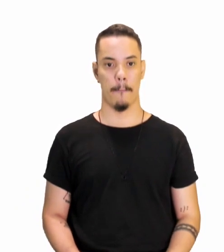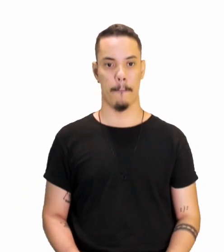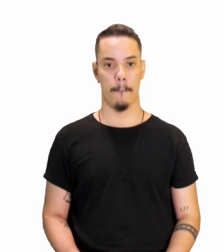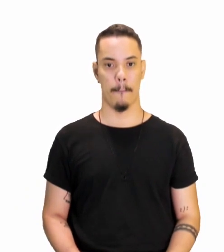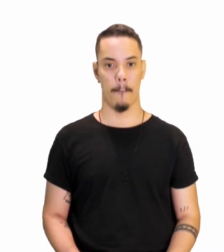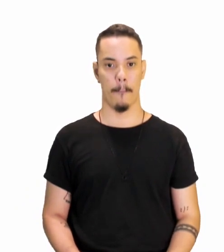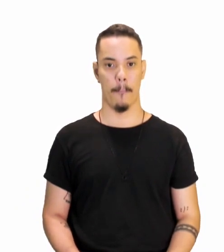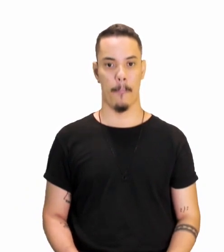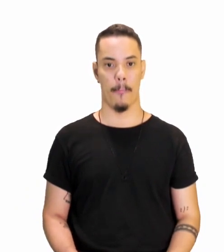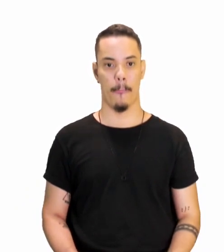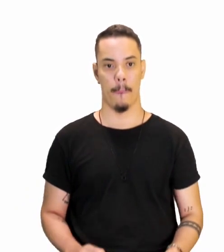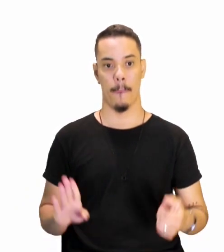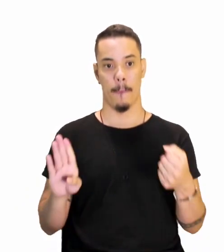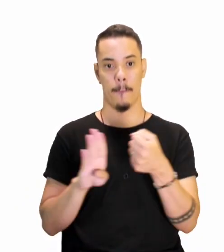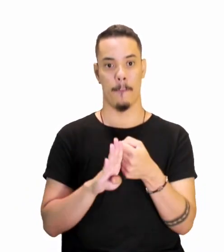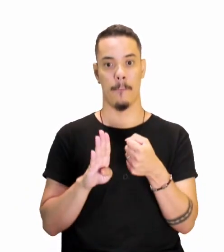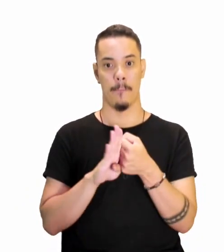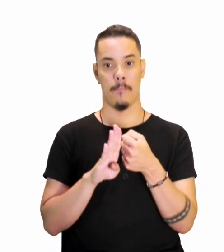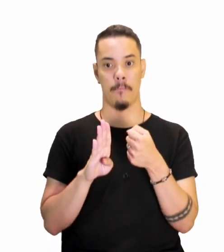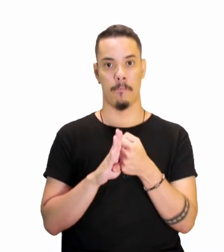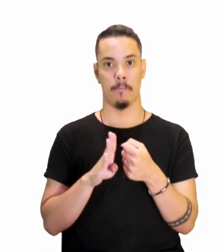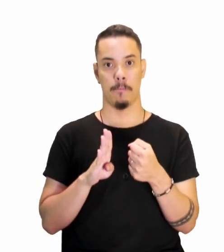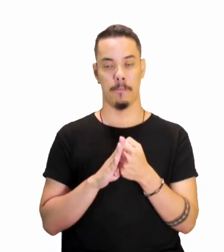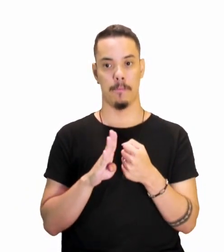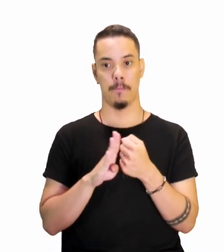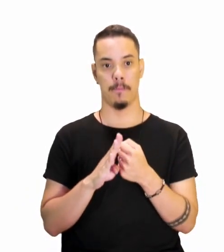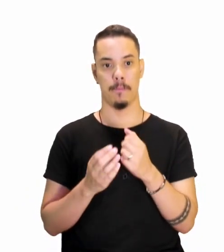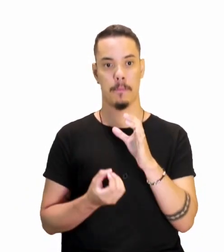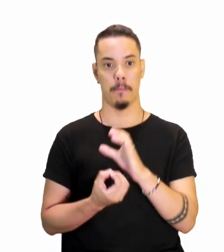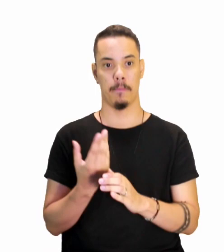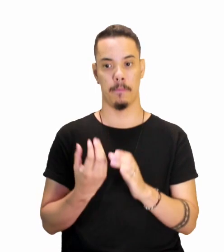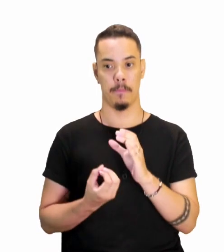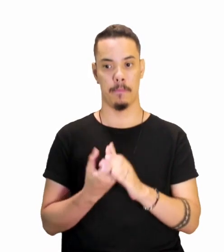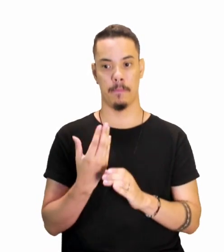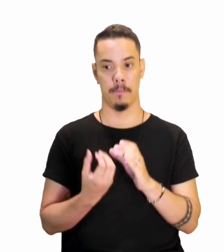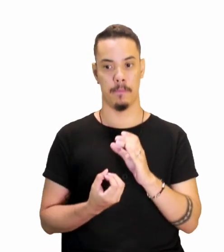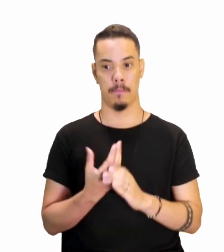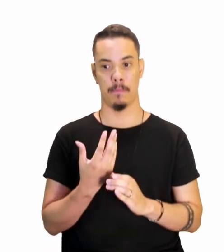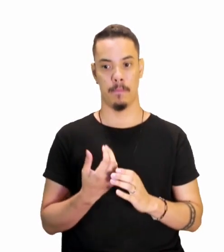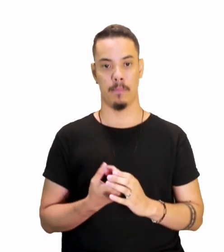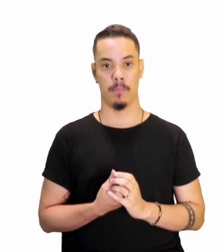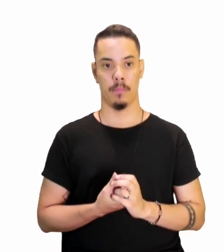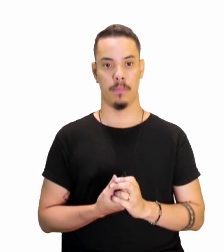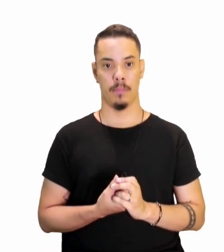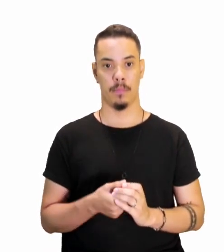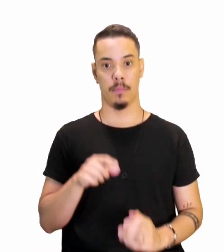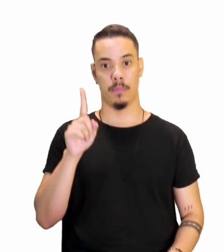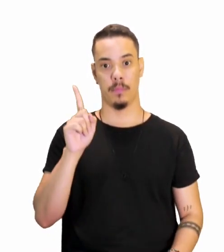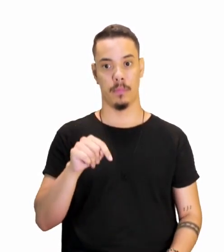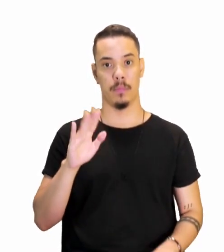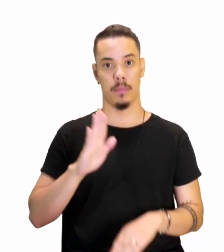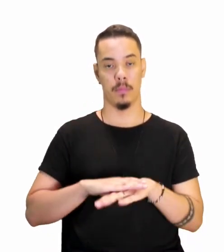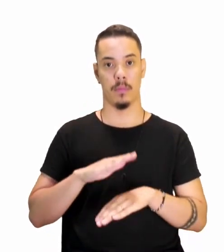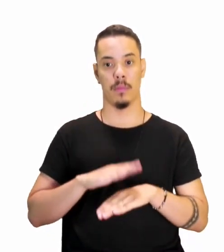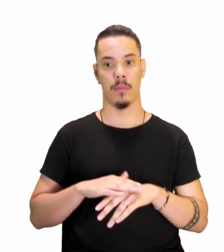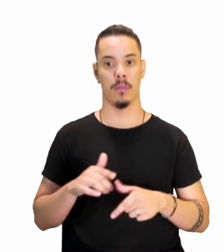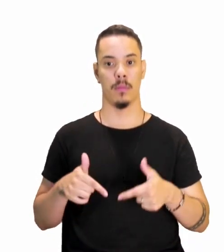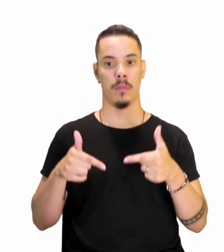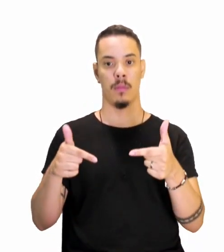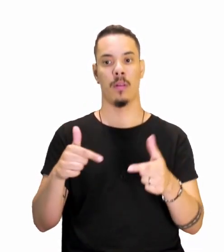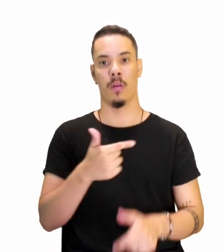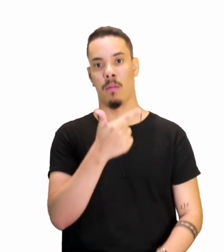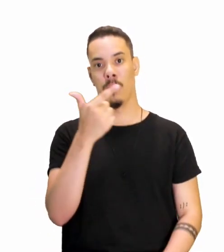de substantivo que é derivado. Ó, ele é formado a partir de um